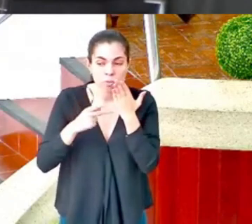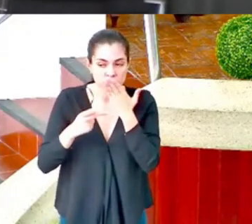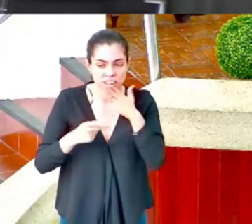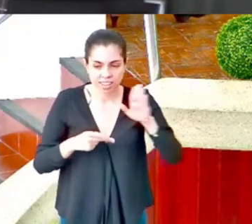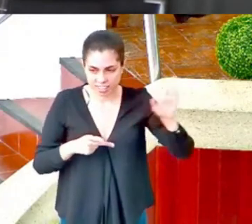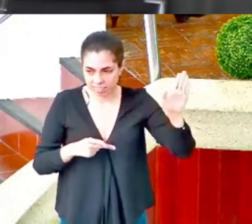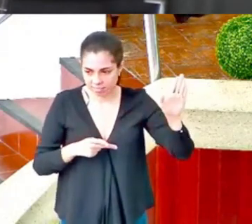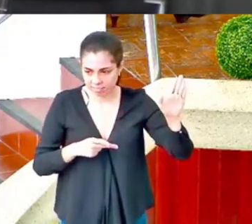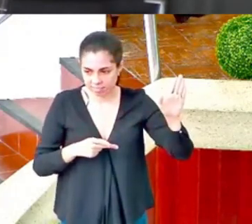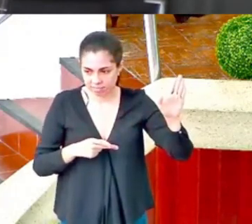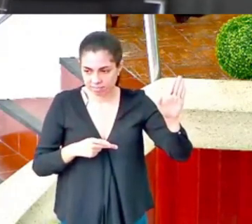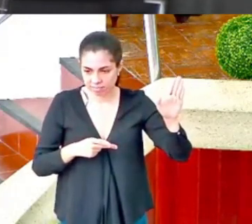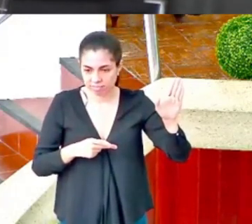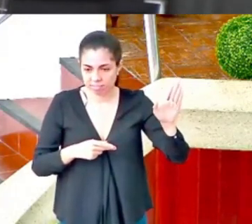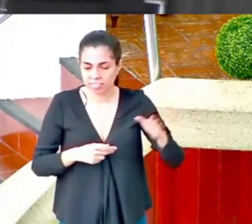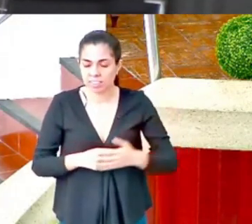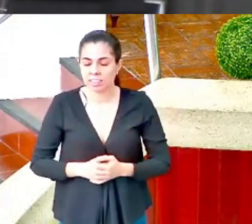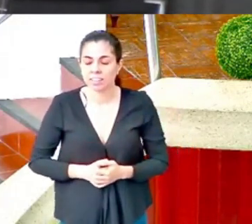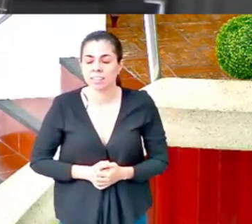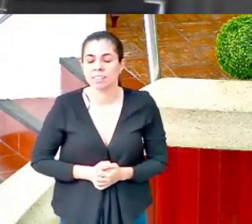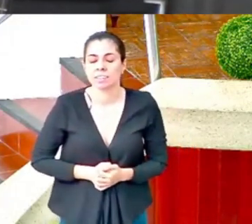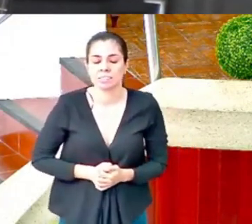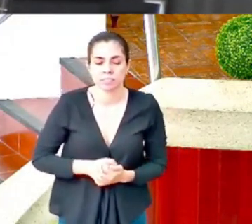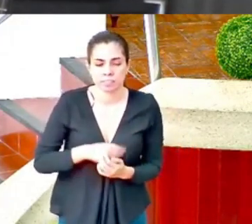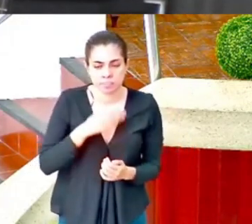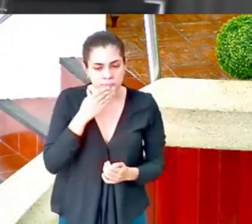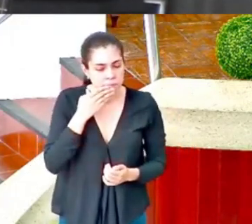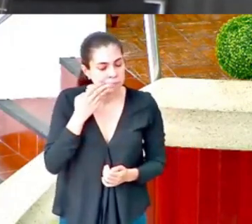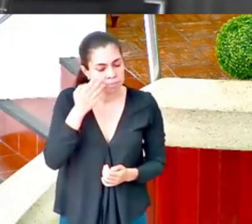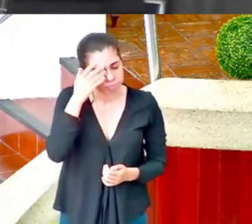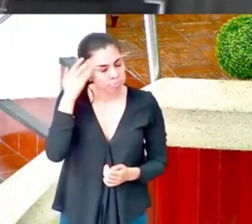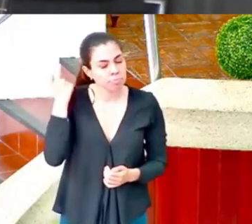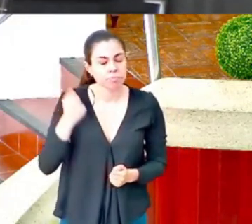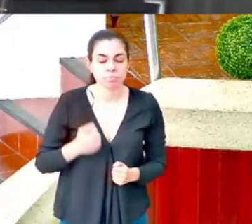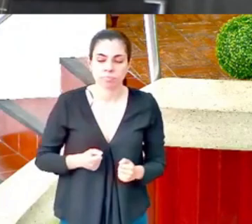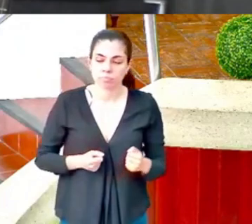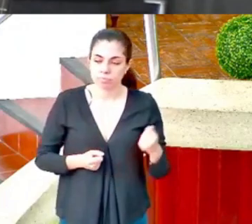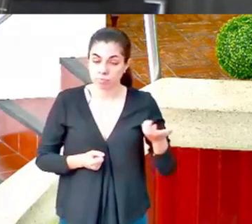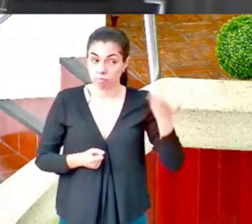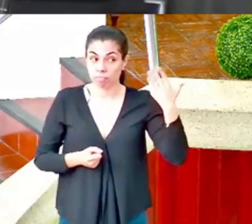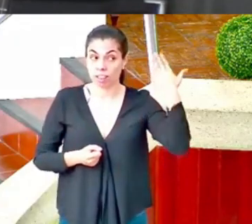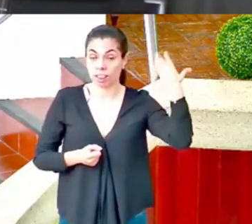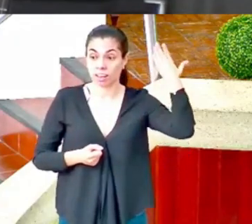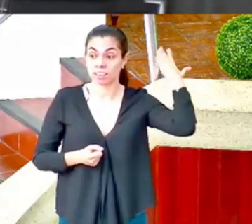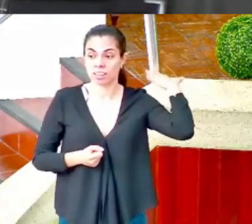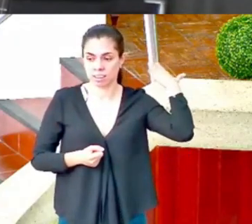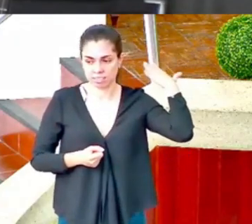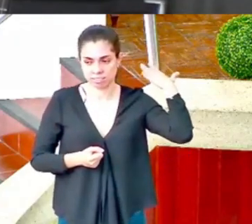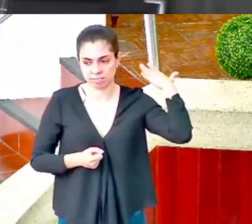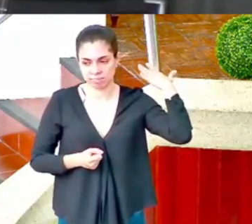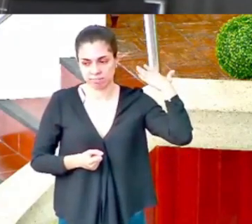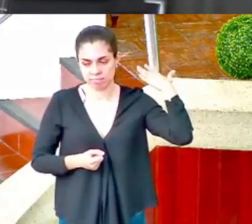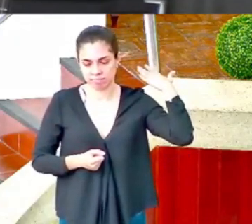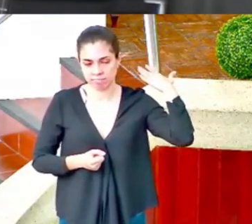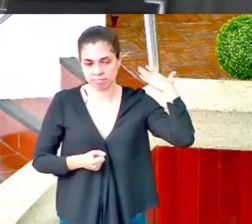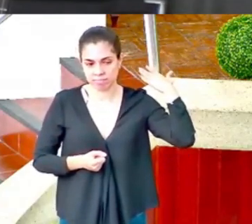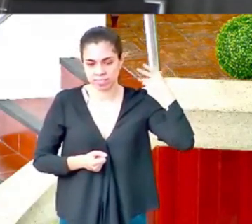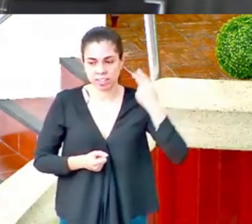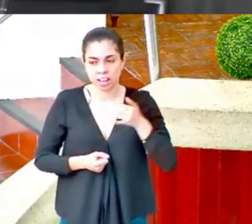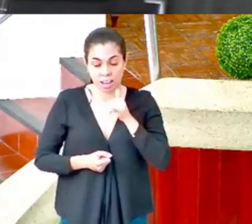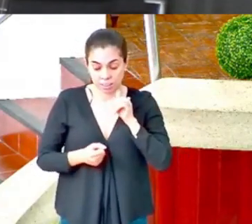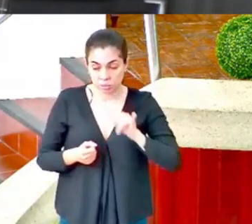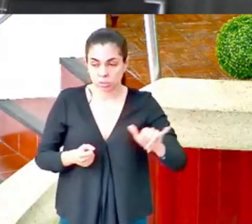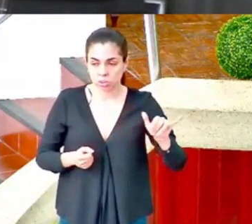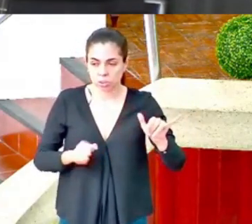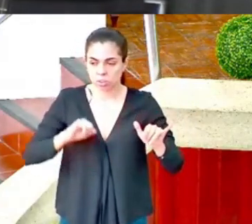nasce. E é o próprio Josias, que com o seu reinado, com a sua reforma, aponta para o Jesus Cristo, o Rei